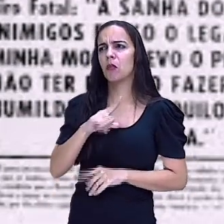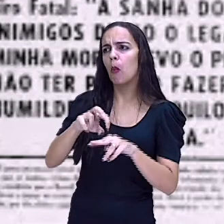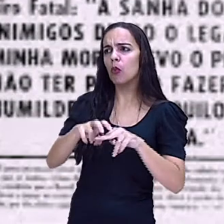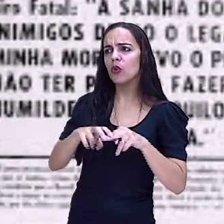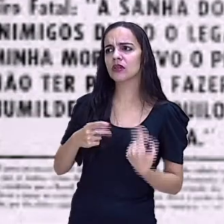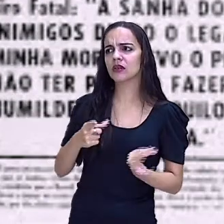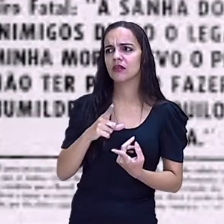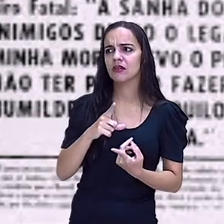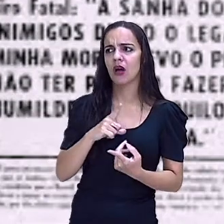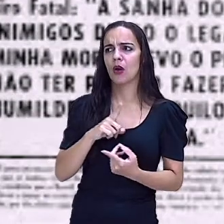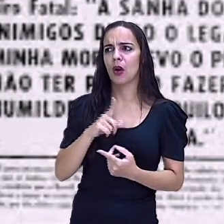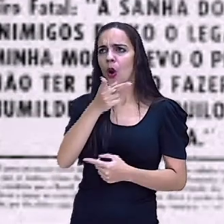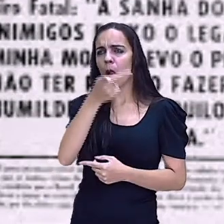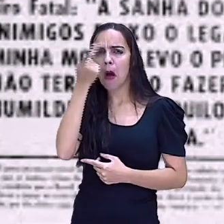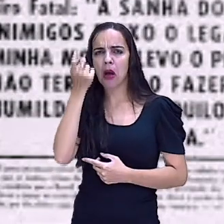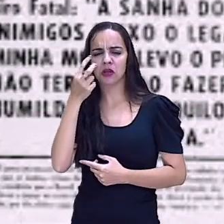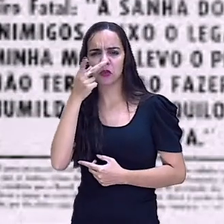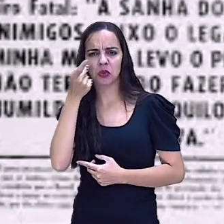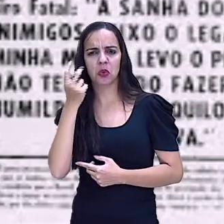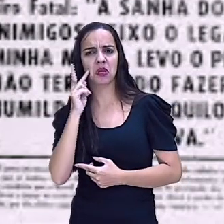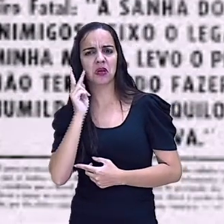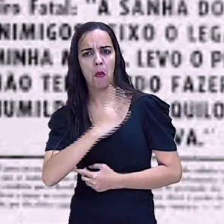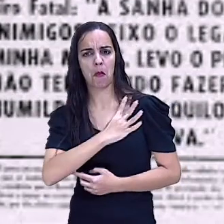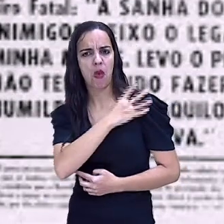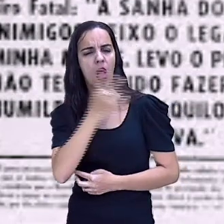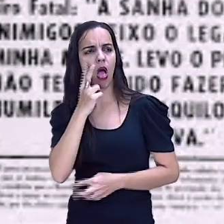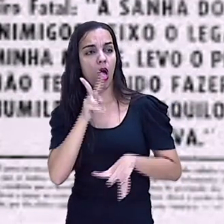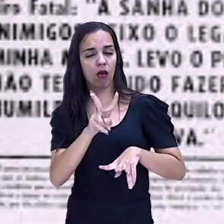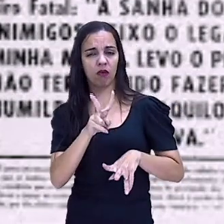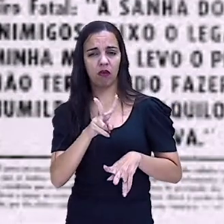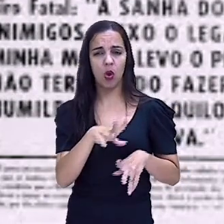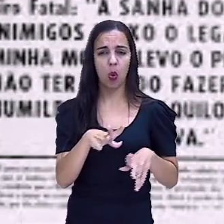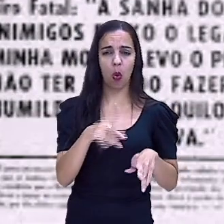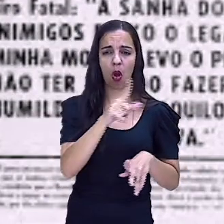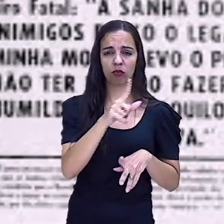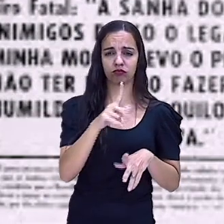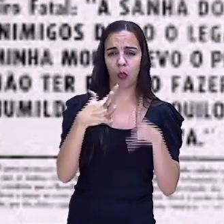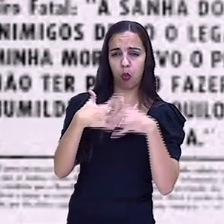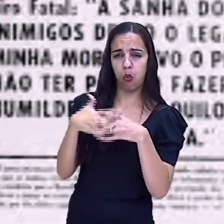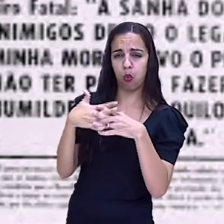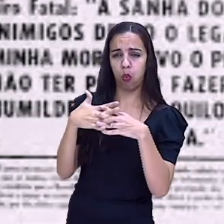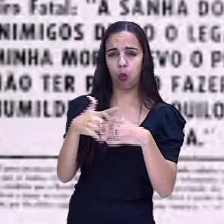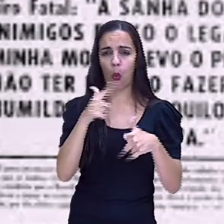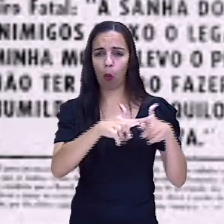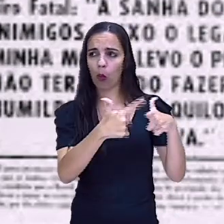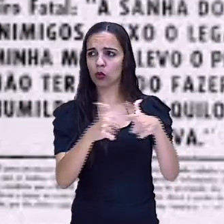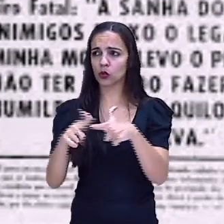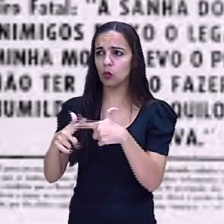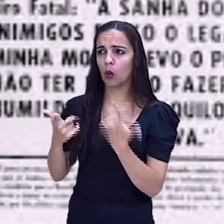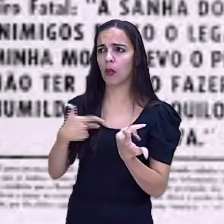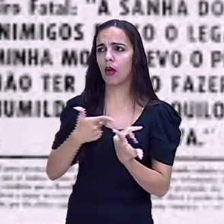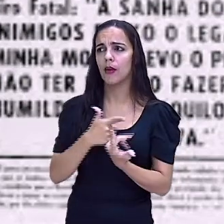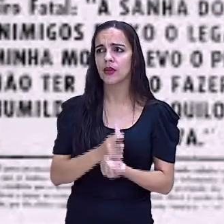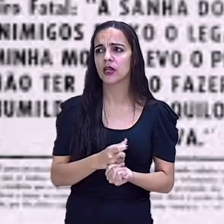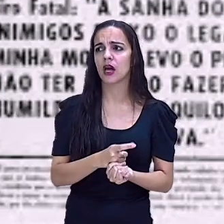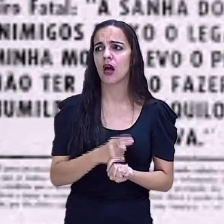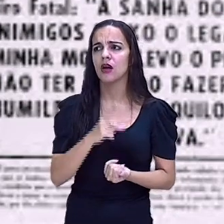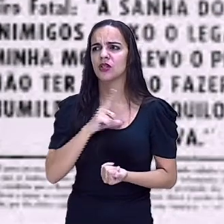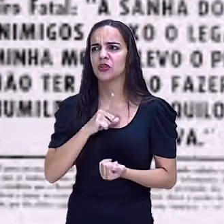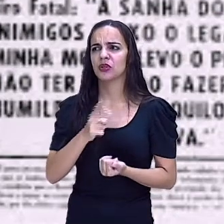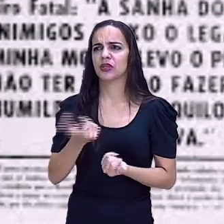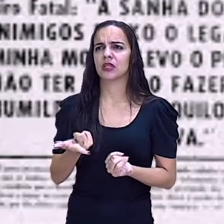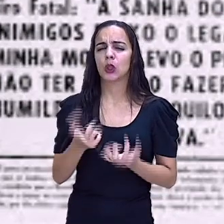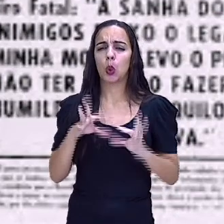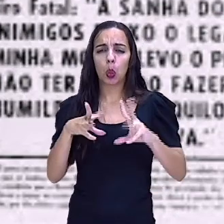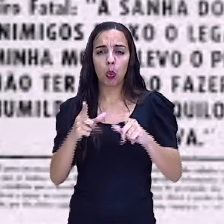povo fiscalizar os poderes, legislativo, executivo,